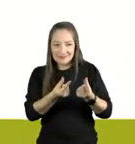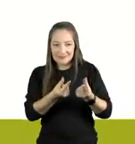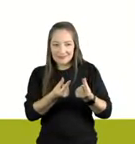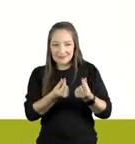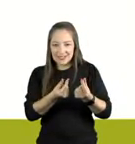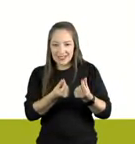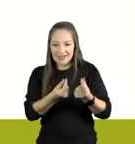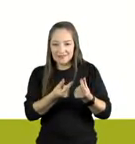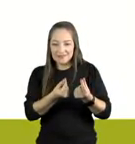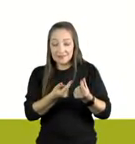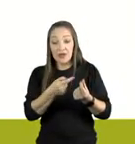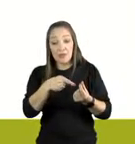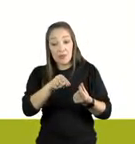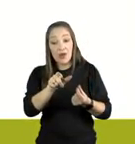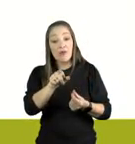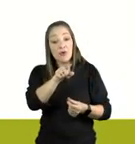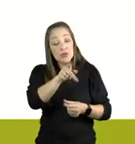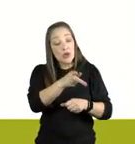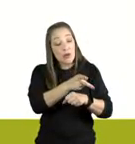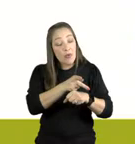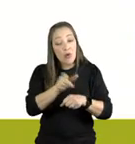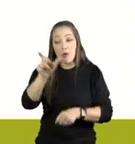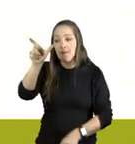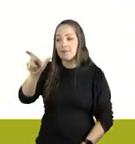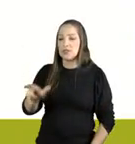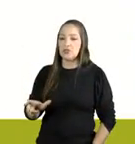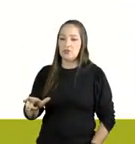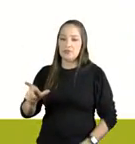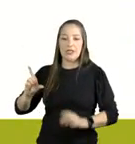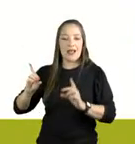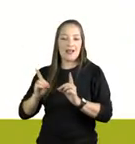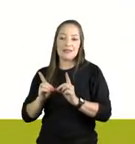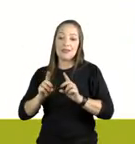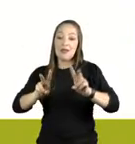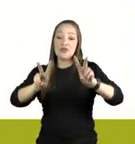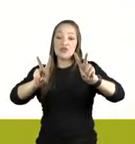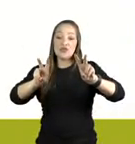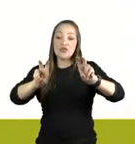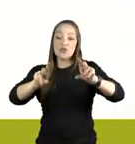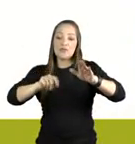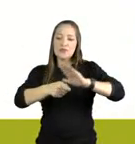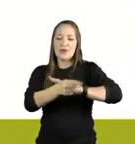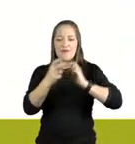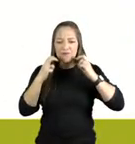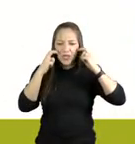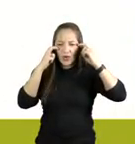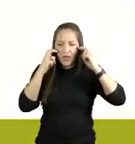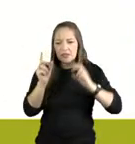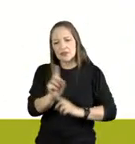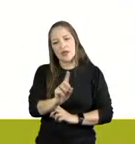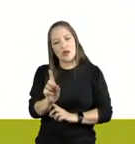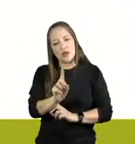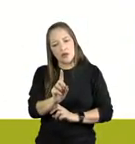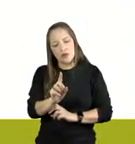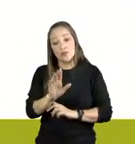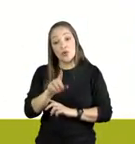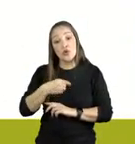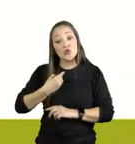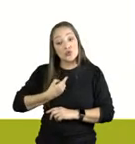para aprender sobre investimento. Não tenha vergonha, porque a gente, vamos dizer assim,